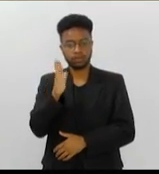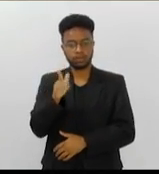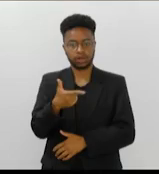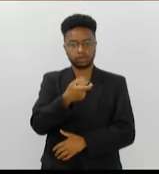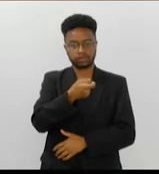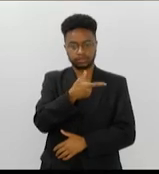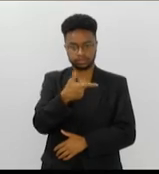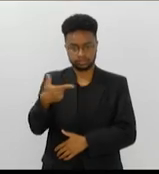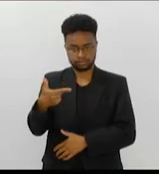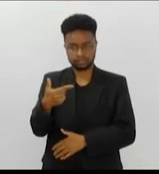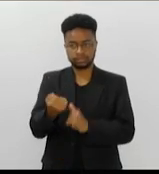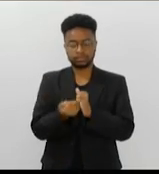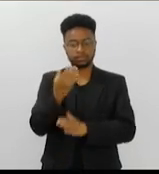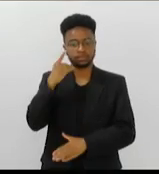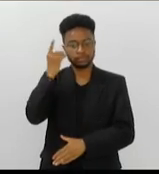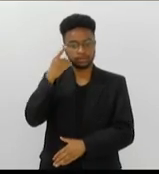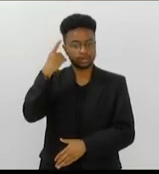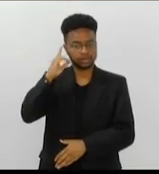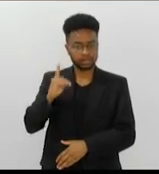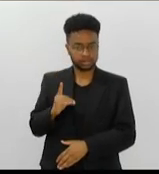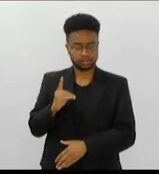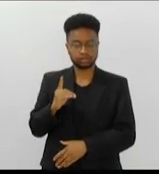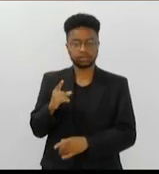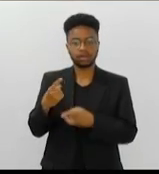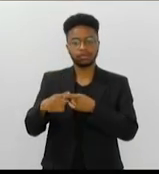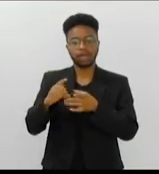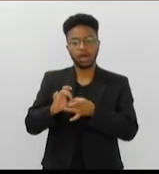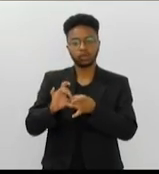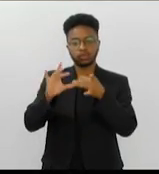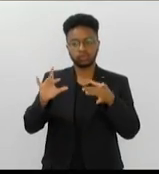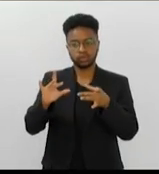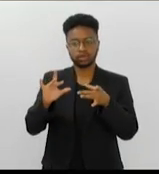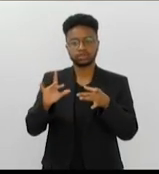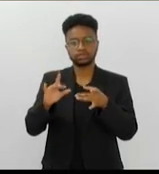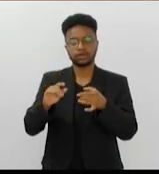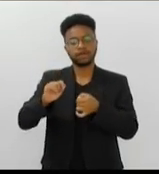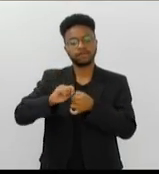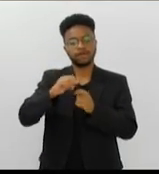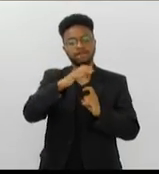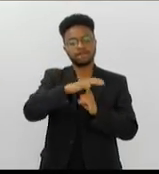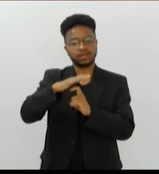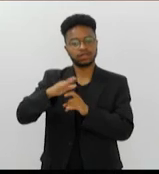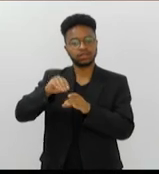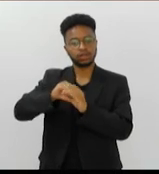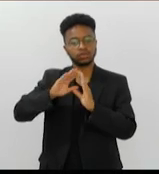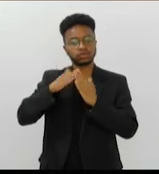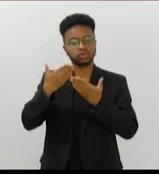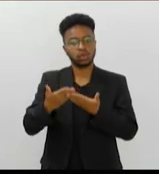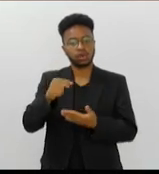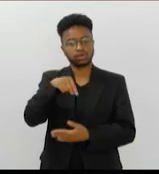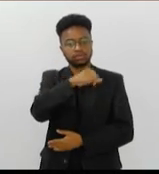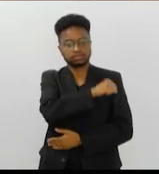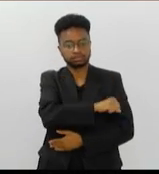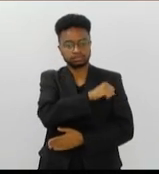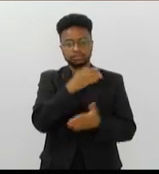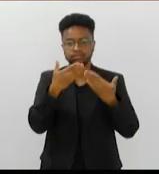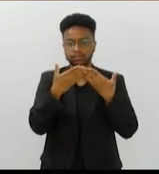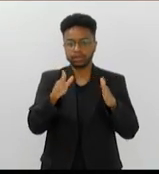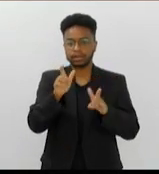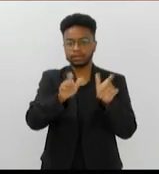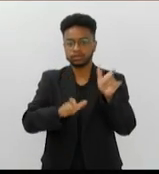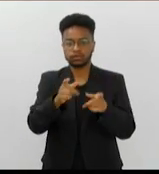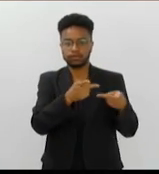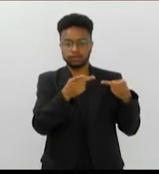6191/2022, da autoria da deputada Dani Monteiro, que autoriza a realização de feiras nas escolas do Estado do Rio de Janeiro, abertas ao